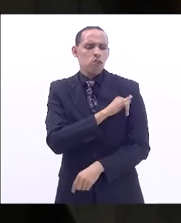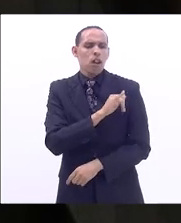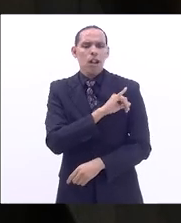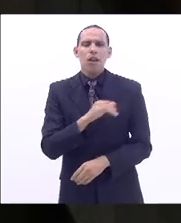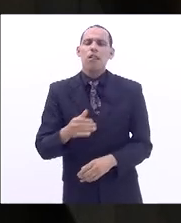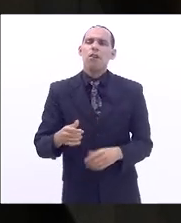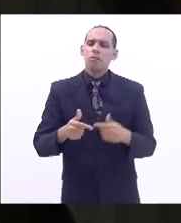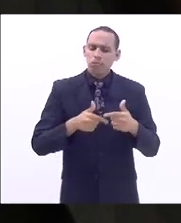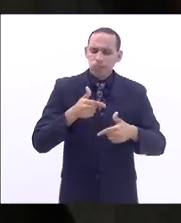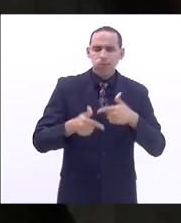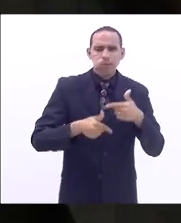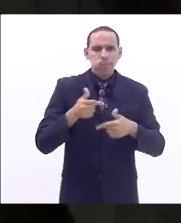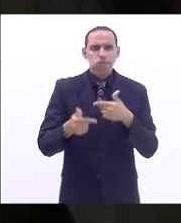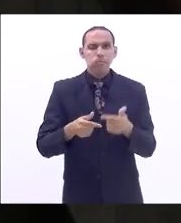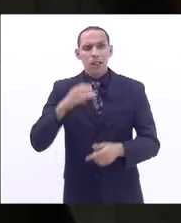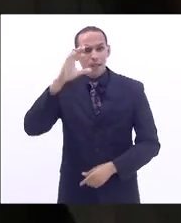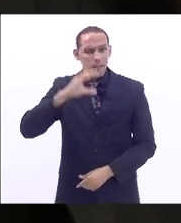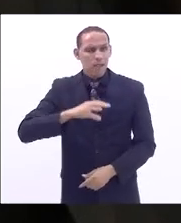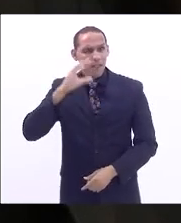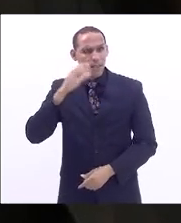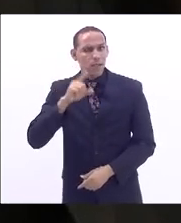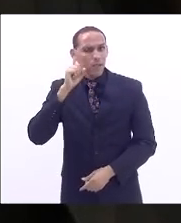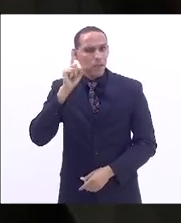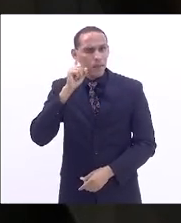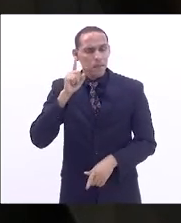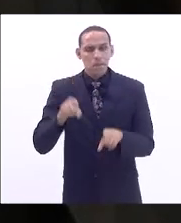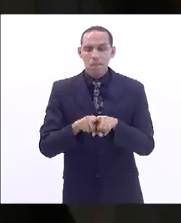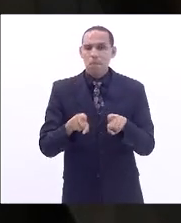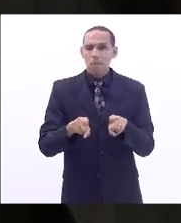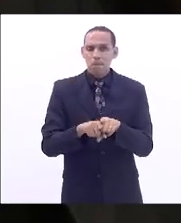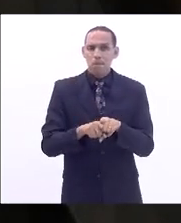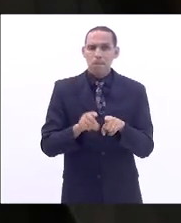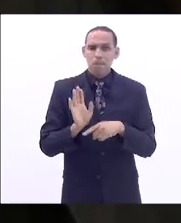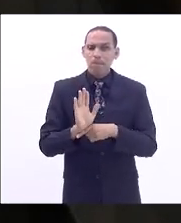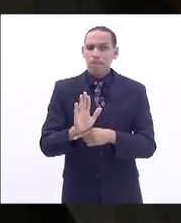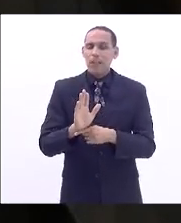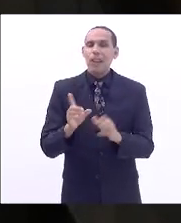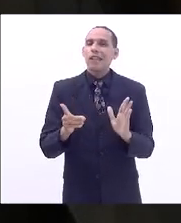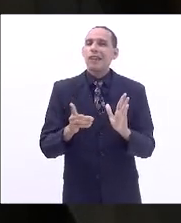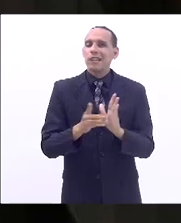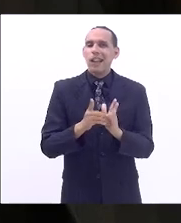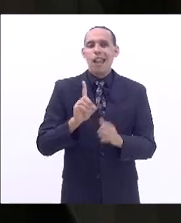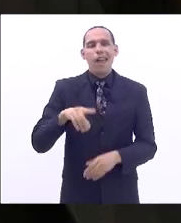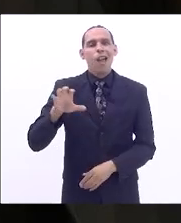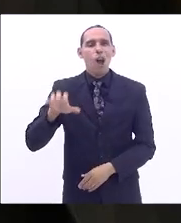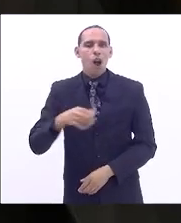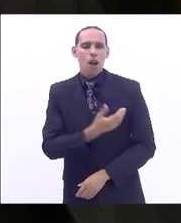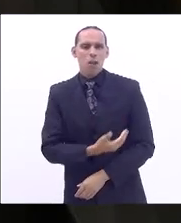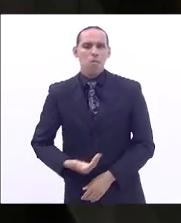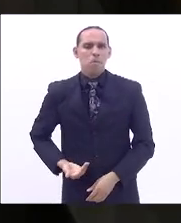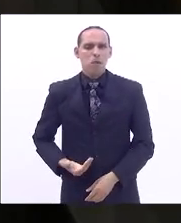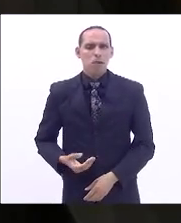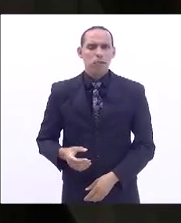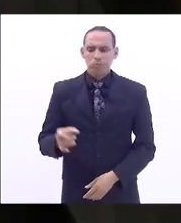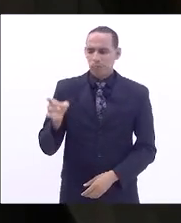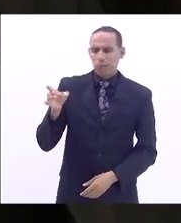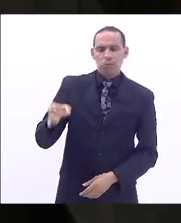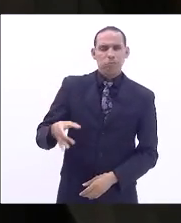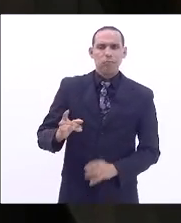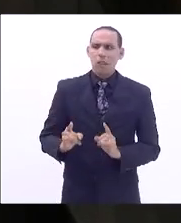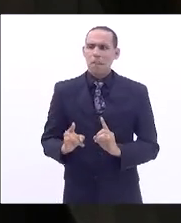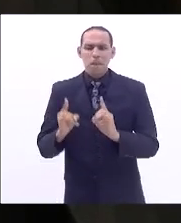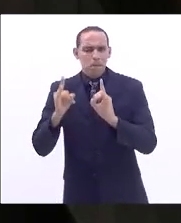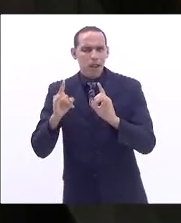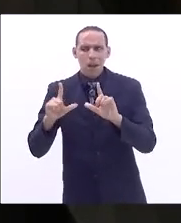para a cidadania cotidiana e o Detran e o Detran como todo órgão público não é uma abstração não é um